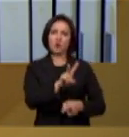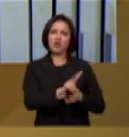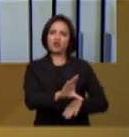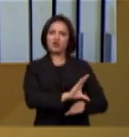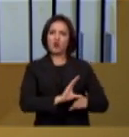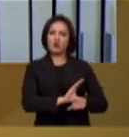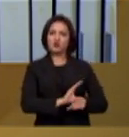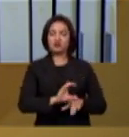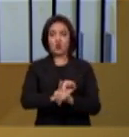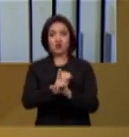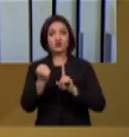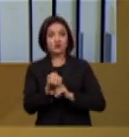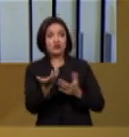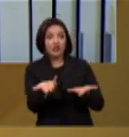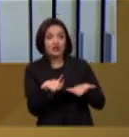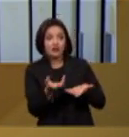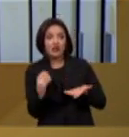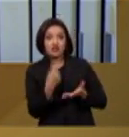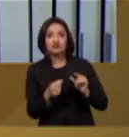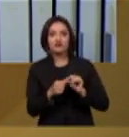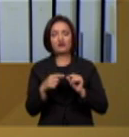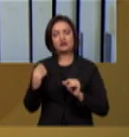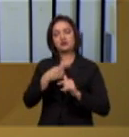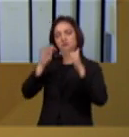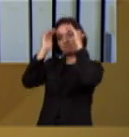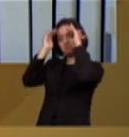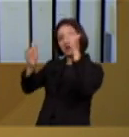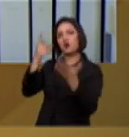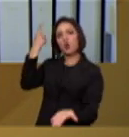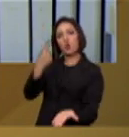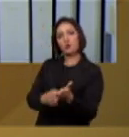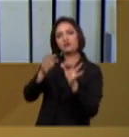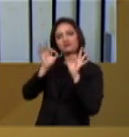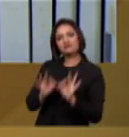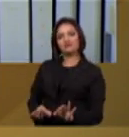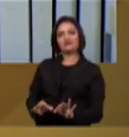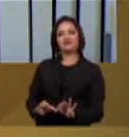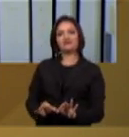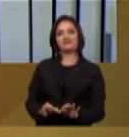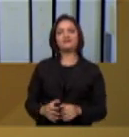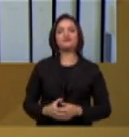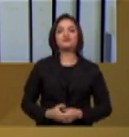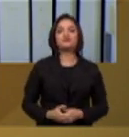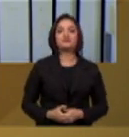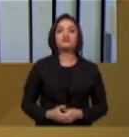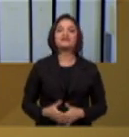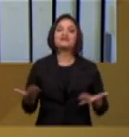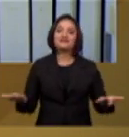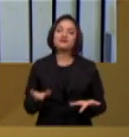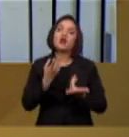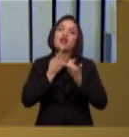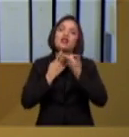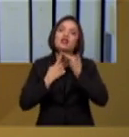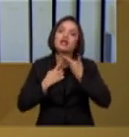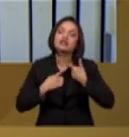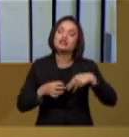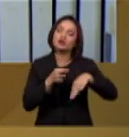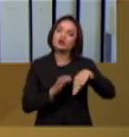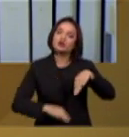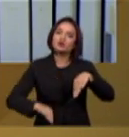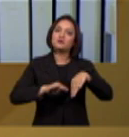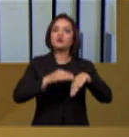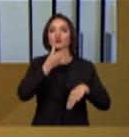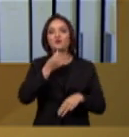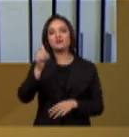brasileira espera de nós e é esse o nosso compromisso. Na oportunidade, desejo às senhoras ministras,